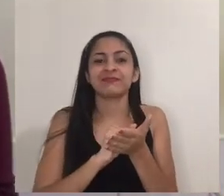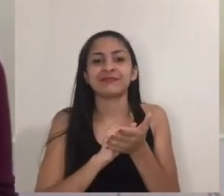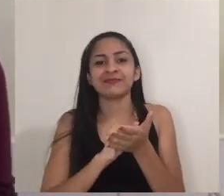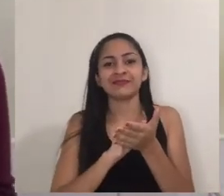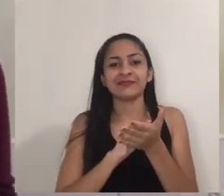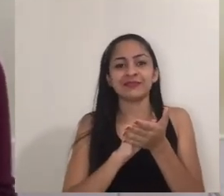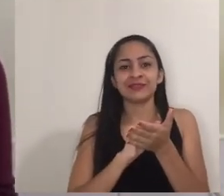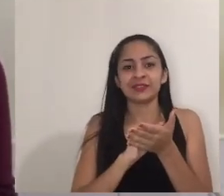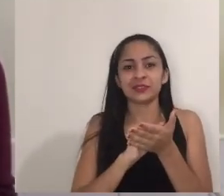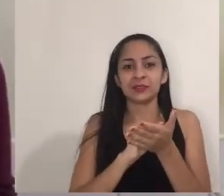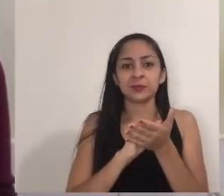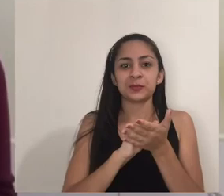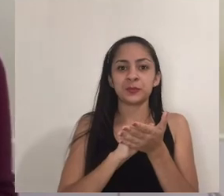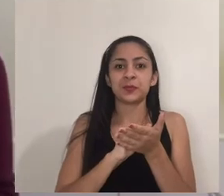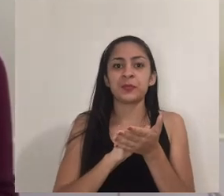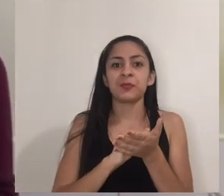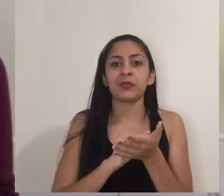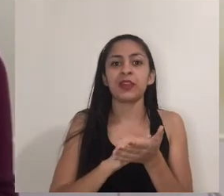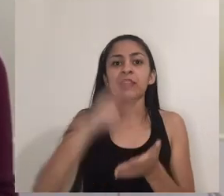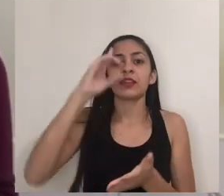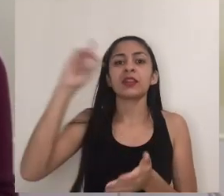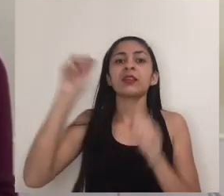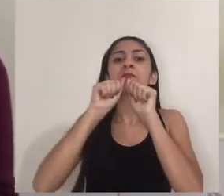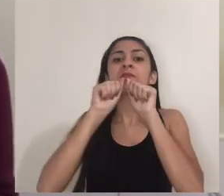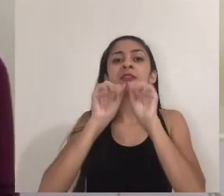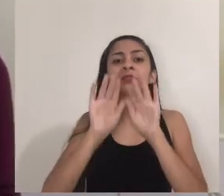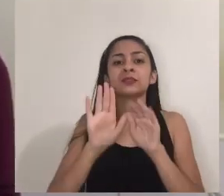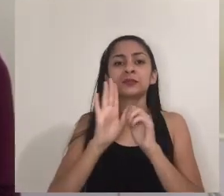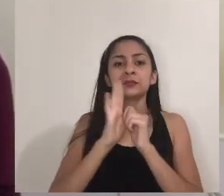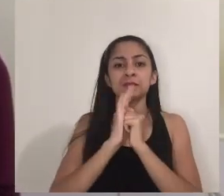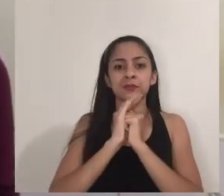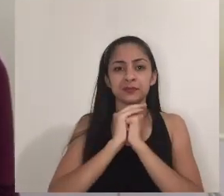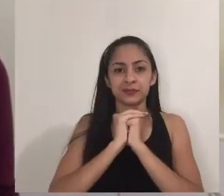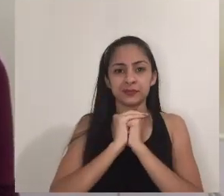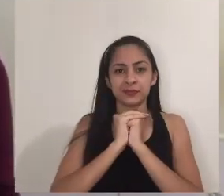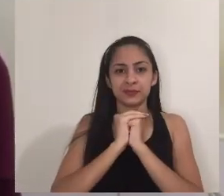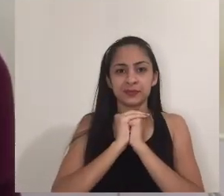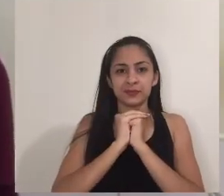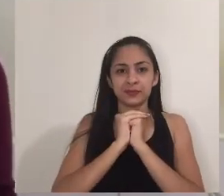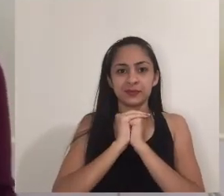canal, certo? Se inscrever no canal. E que Deus abençoe a sua vida.